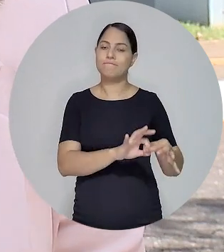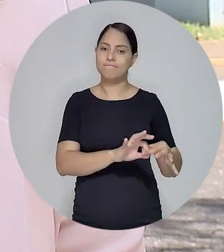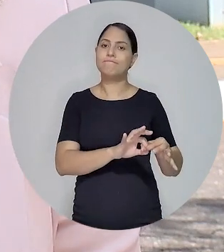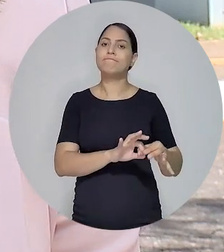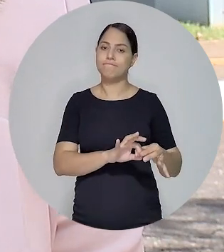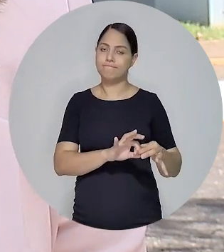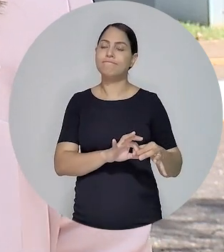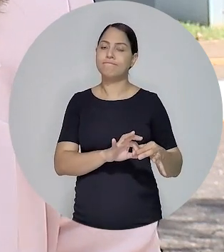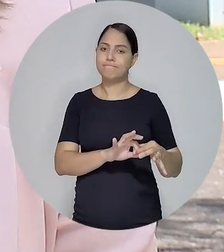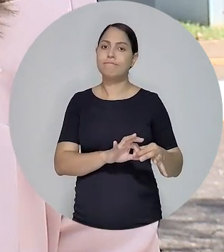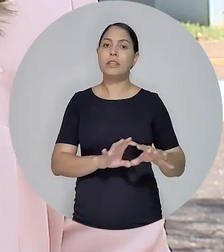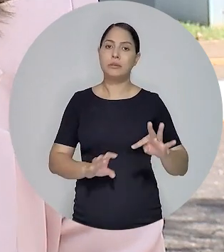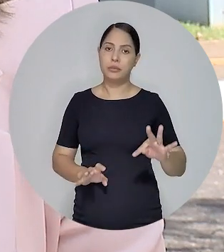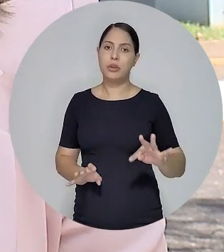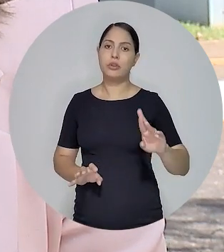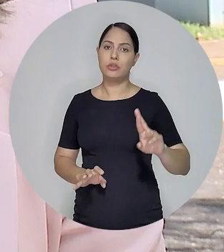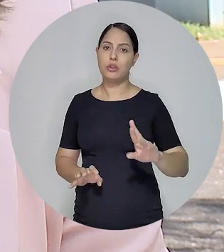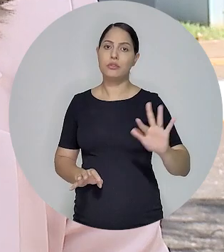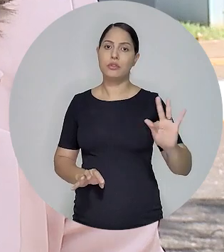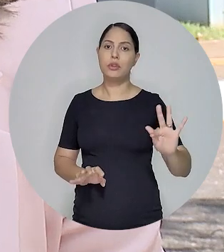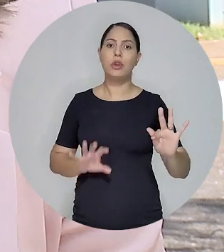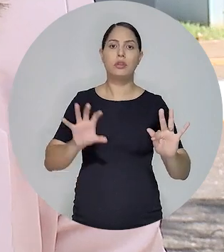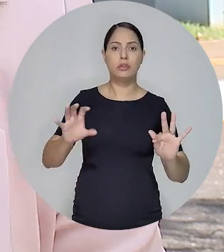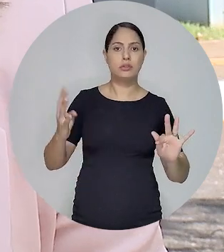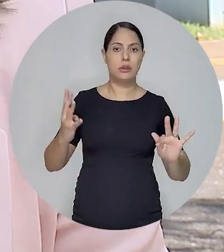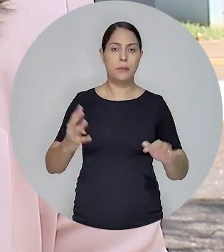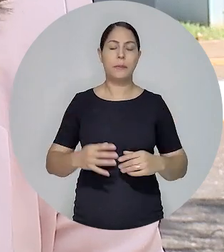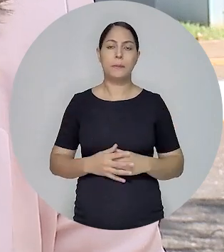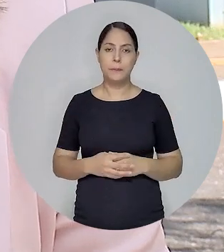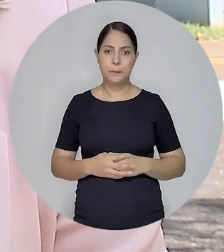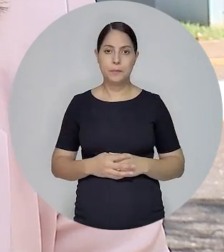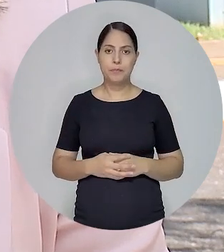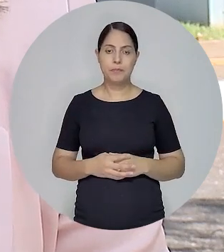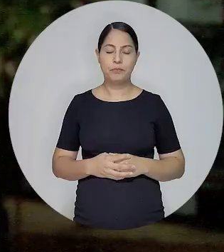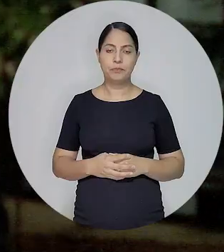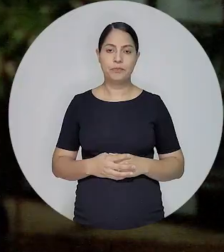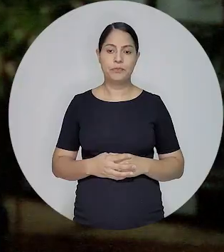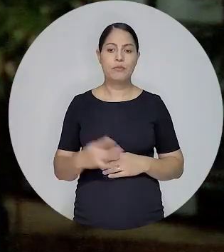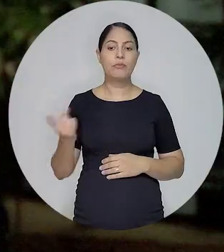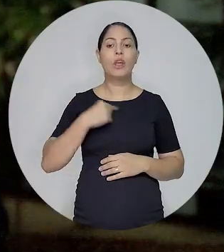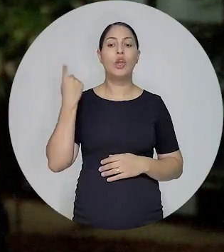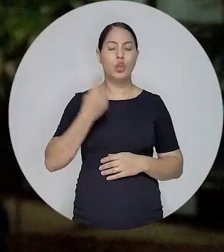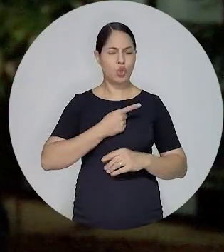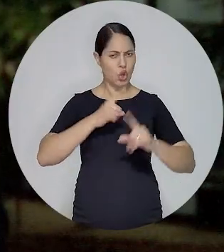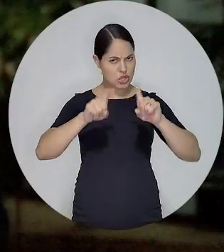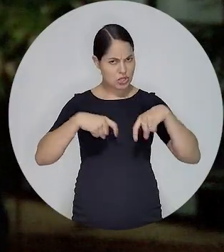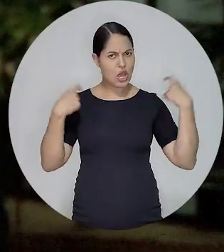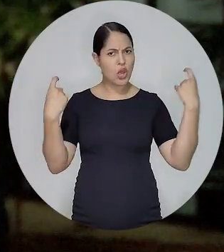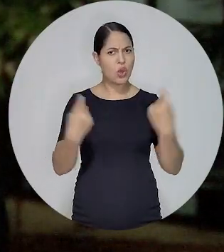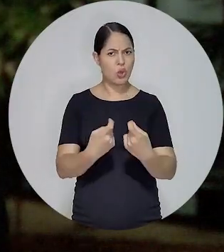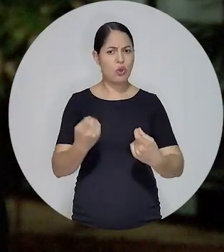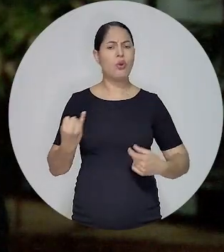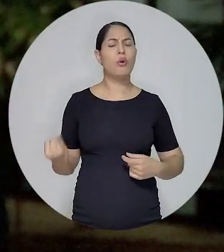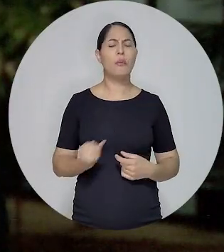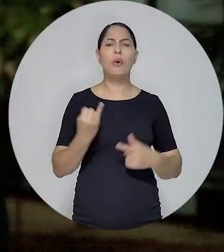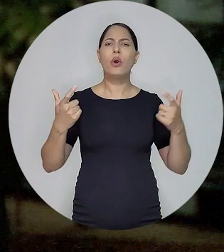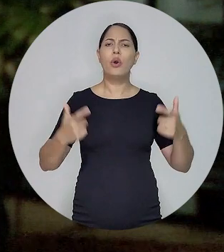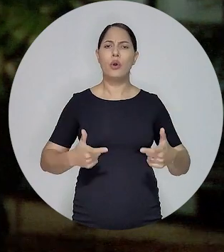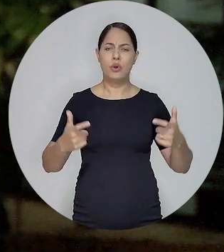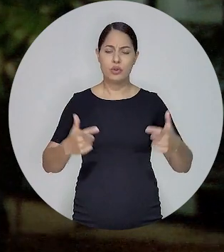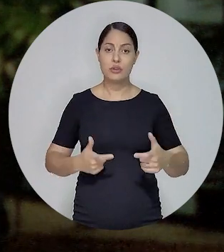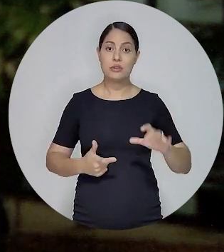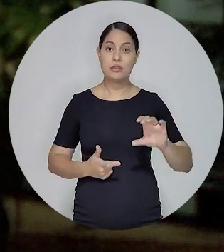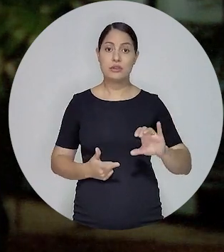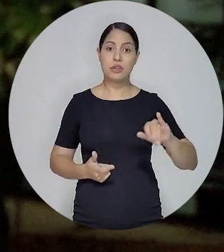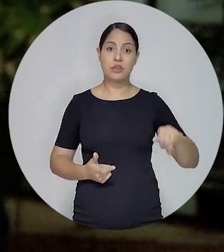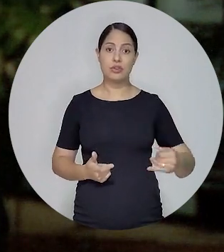federais, especialmente no âmbito do Tribunal Regional Federal da 4ª Região. Tivemos uma importante reunião com o presidente interino